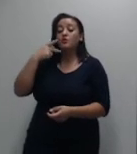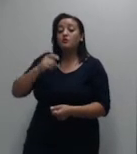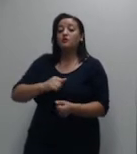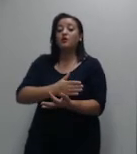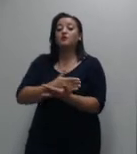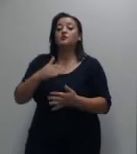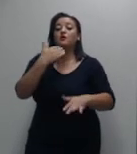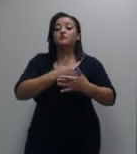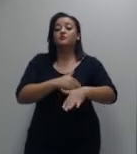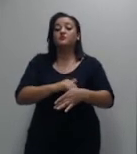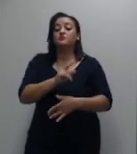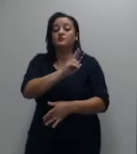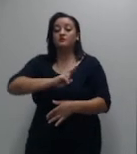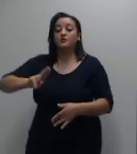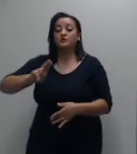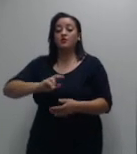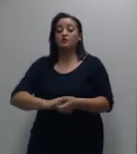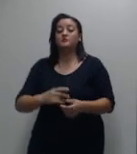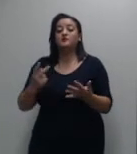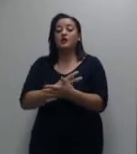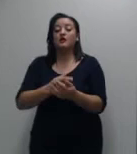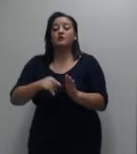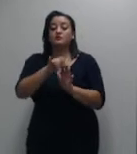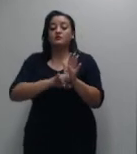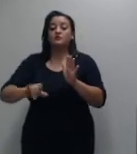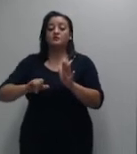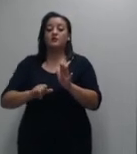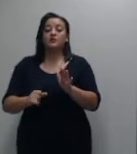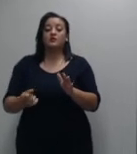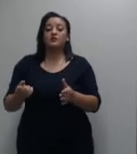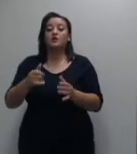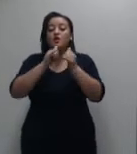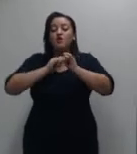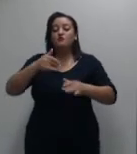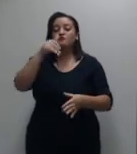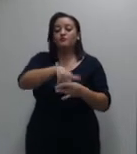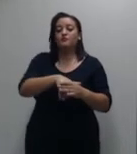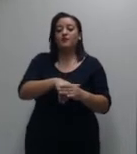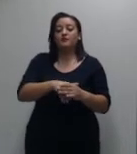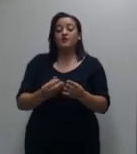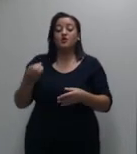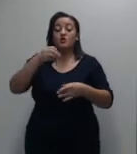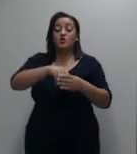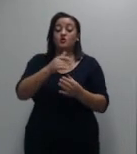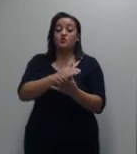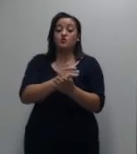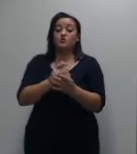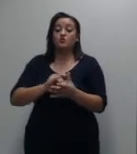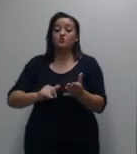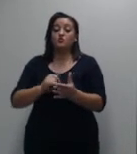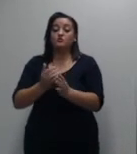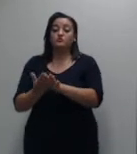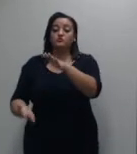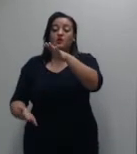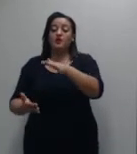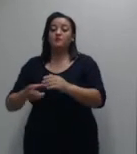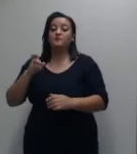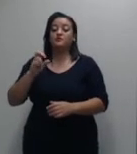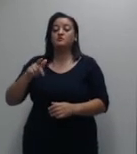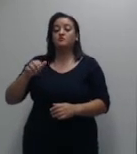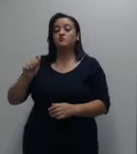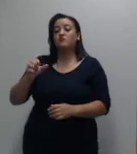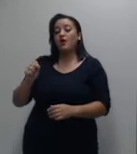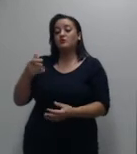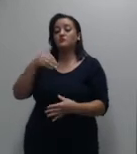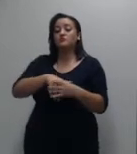o curso para nomeações para cargas com o edital colocado nos altos trazido aos autos as mesmas cinco vagas que estão colocados por aí